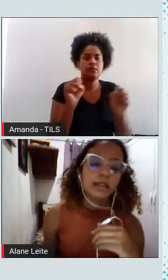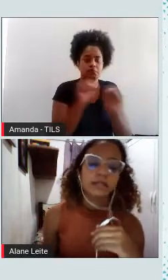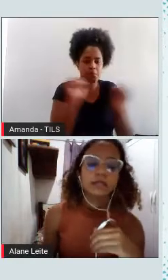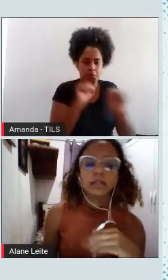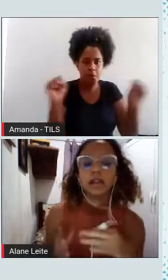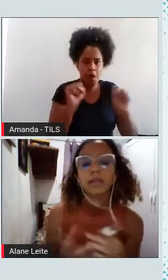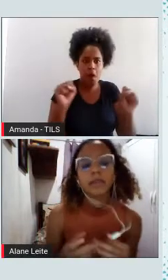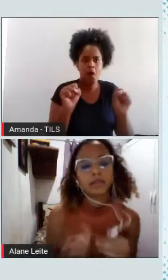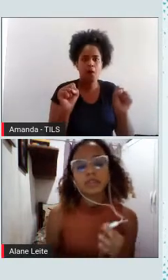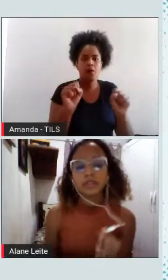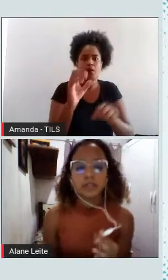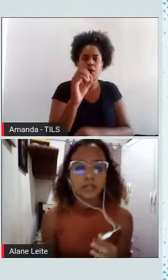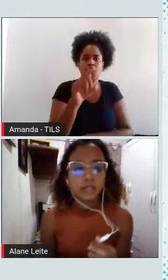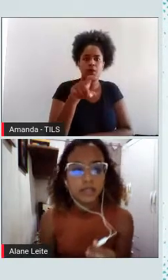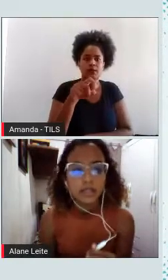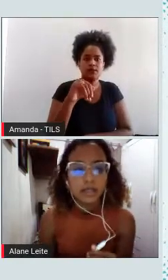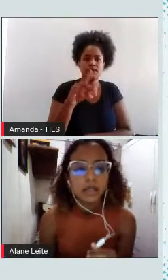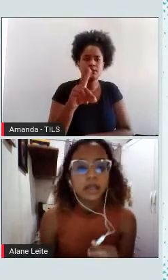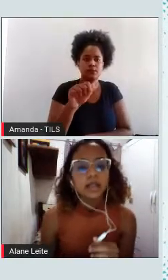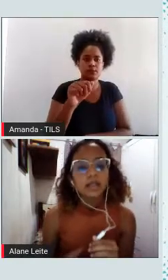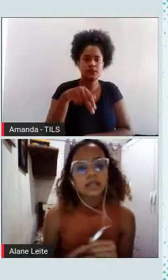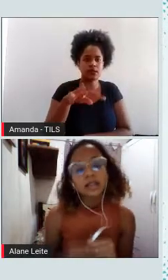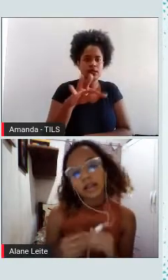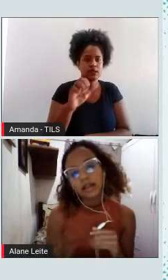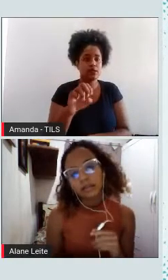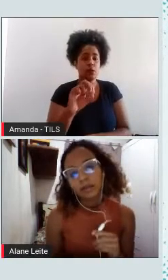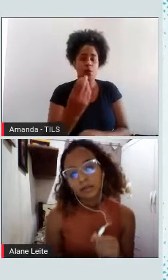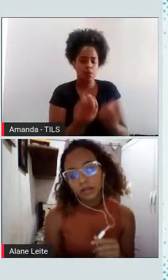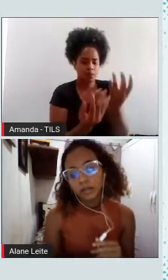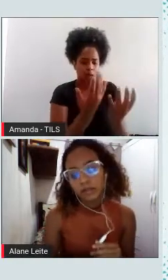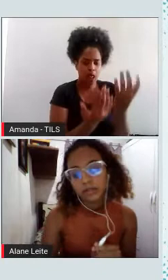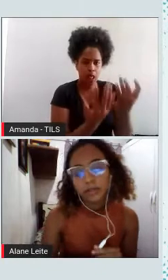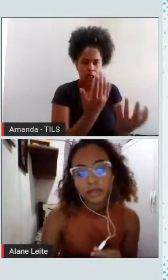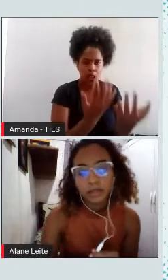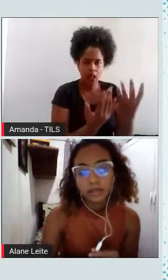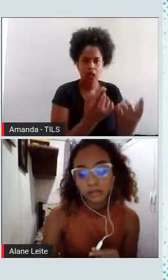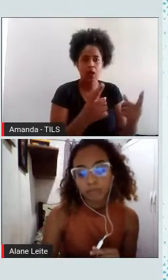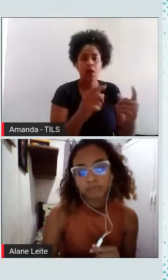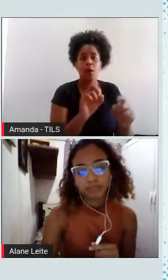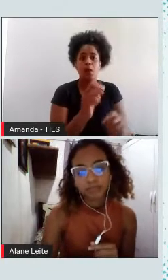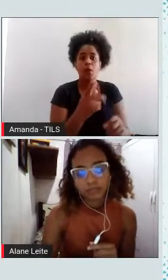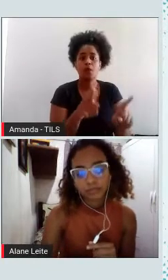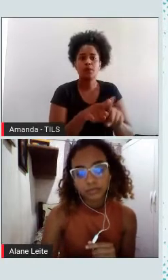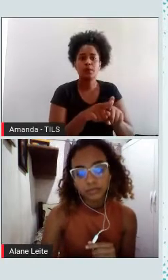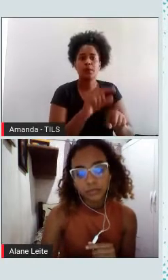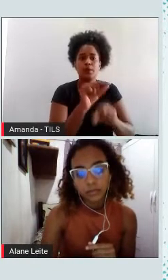se ela produz efervescência e se ela produz também a fermentação.